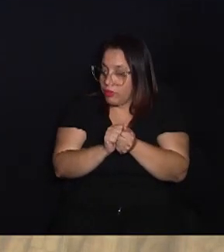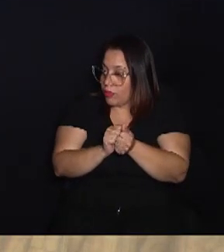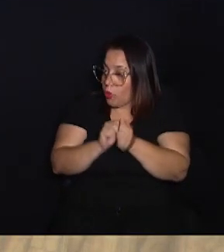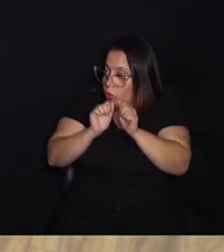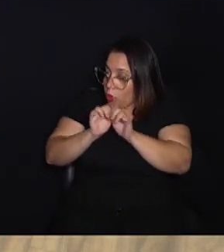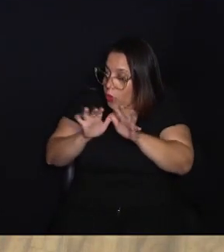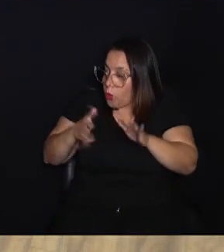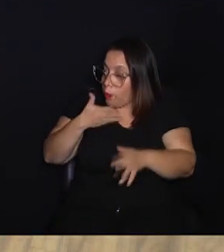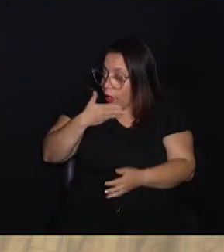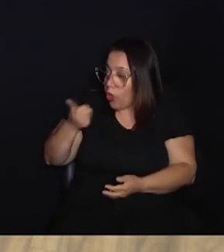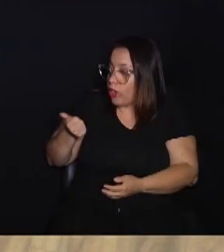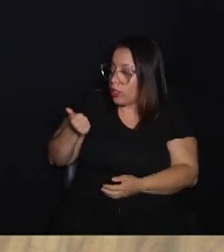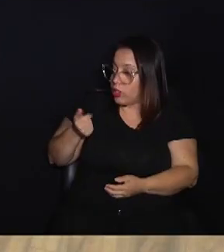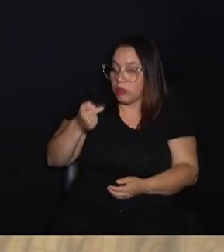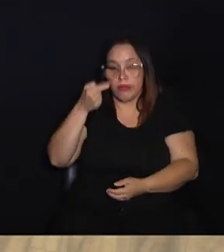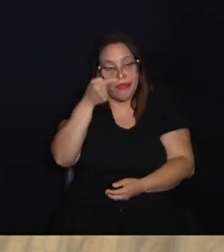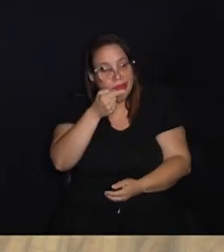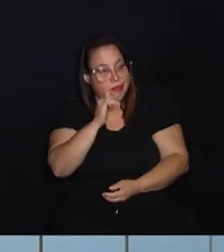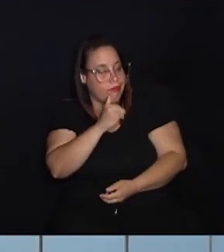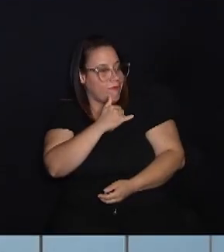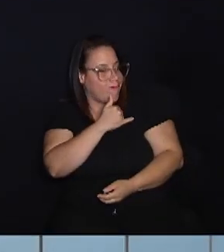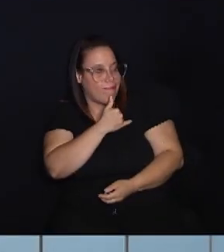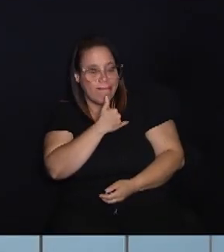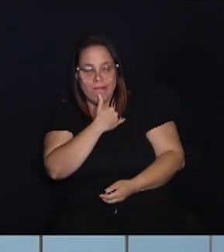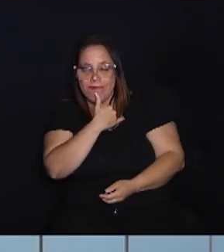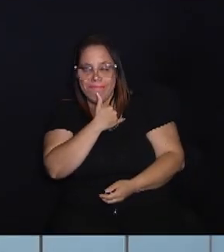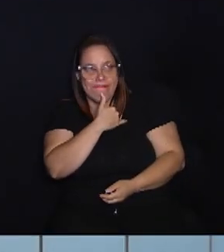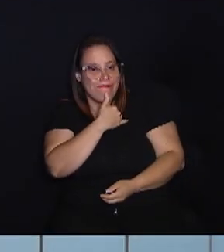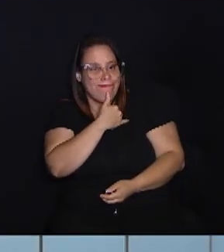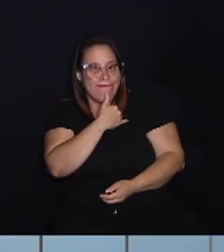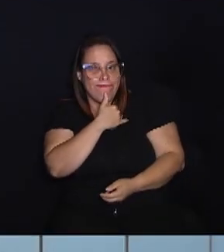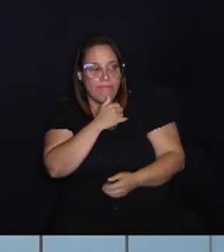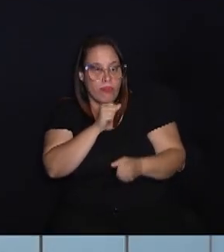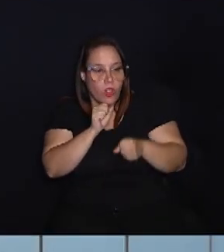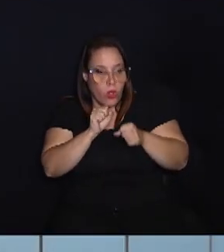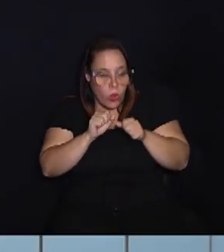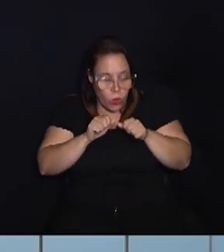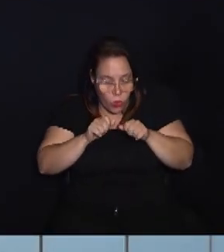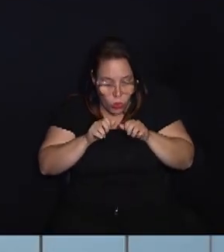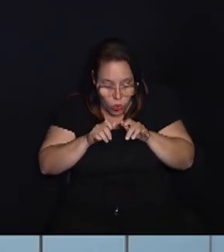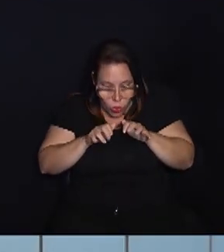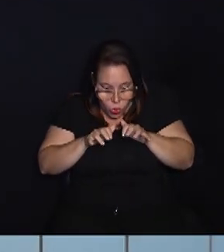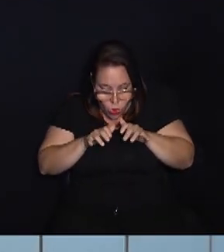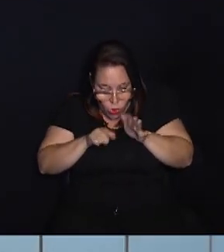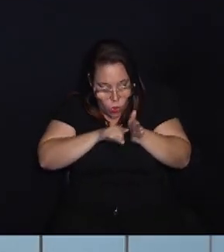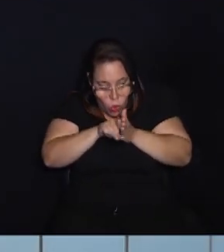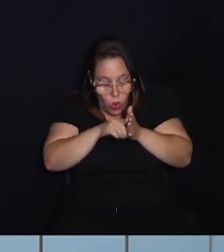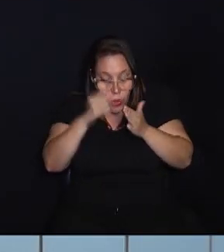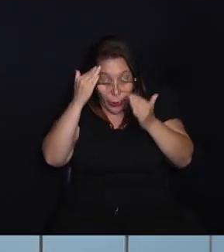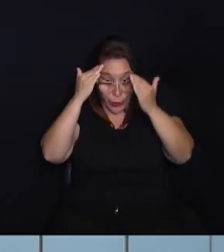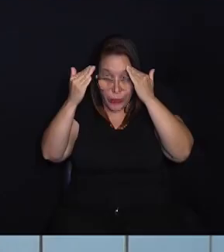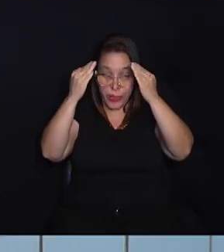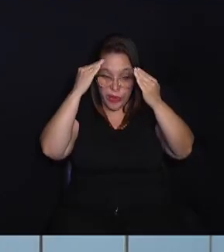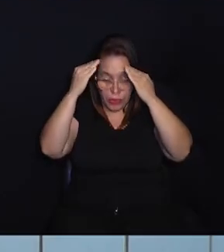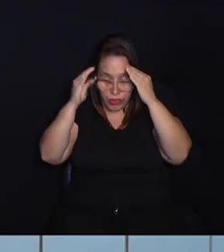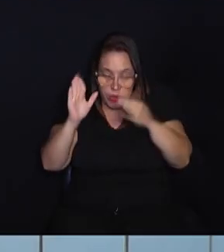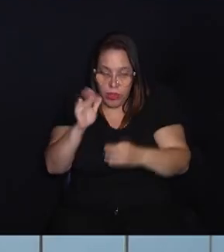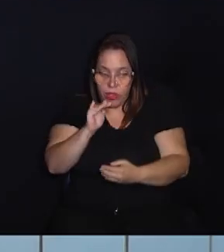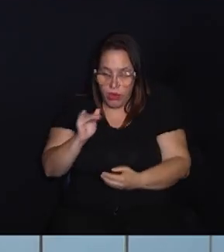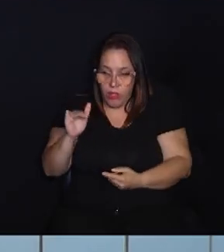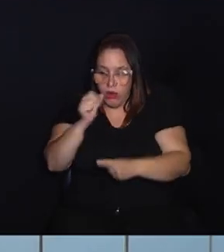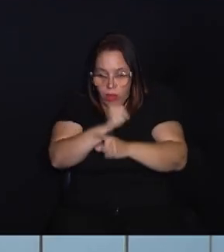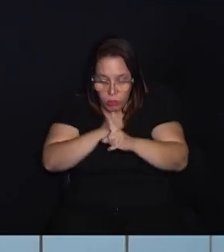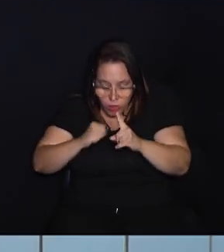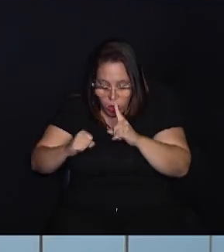o melhor daquilo. Infelizmente, assim, a gente tem muita gente debruçada, pesquisadores, psicólogos, cientistas